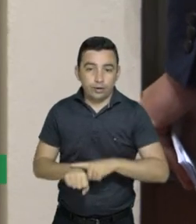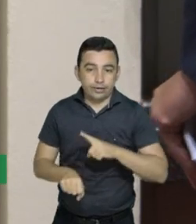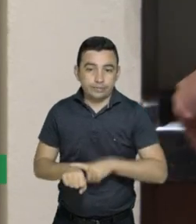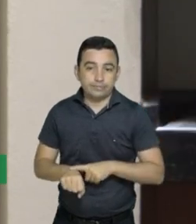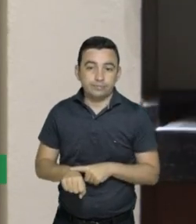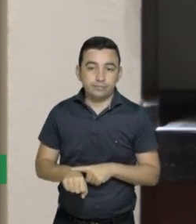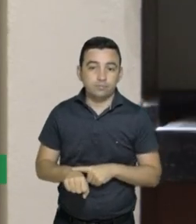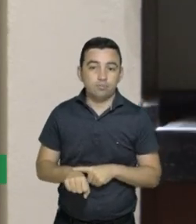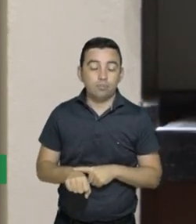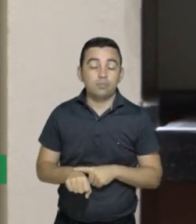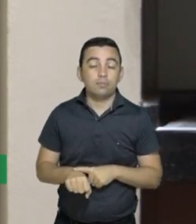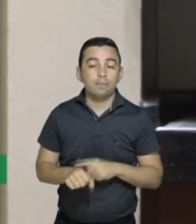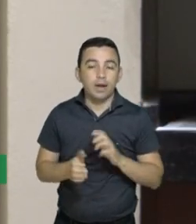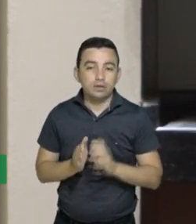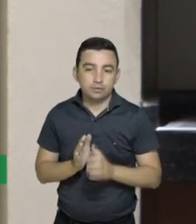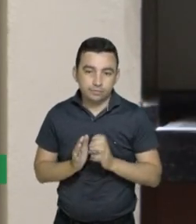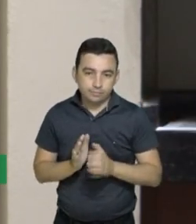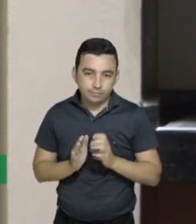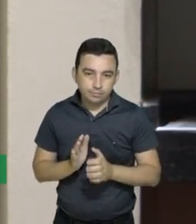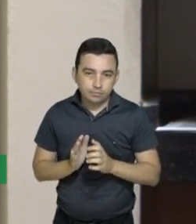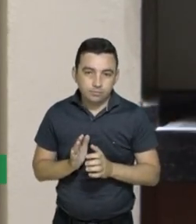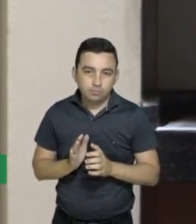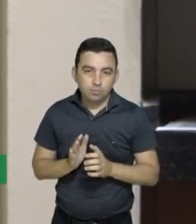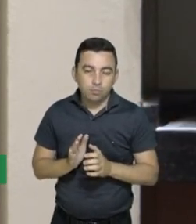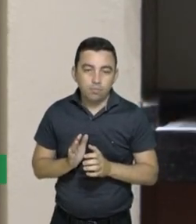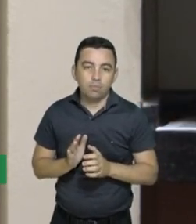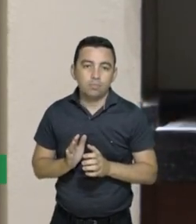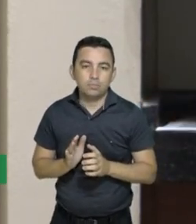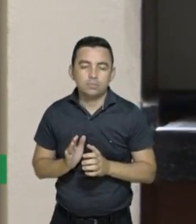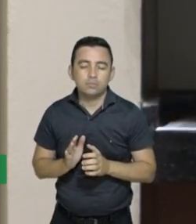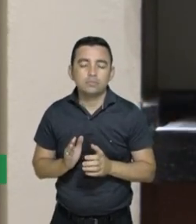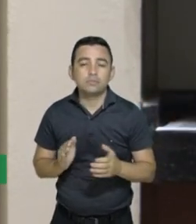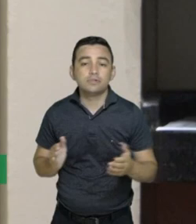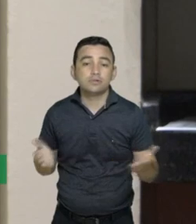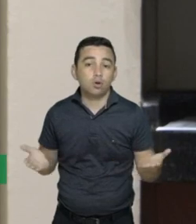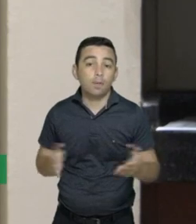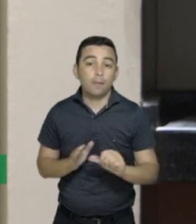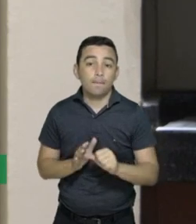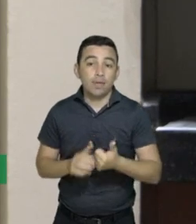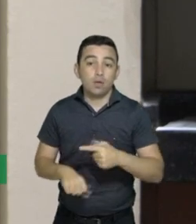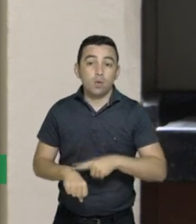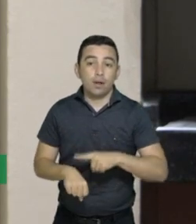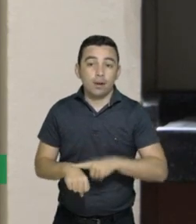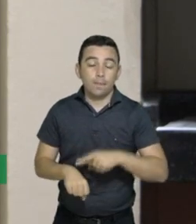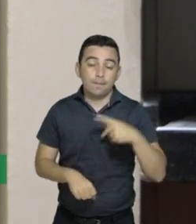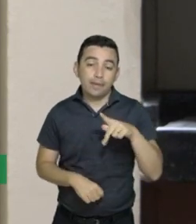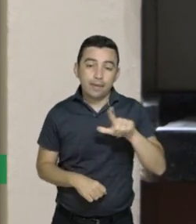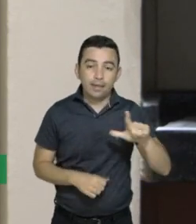partidos políticos e o primeiro horário hoje pertence